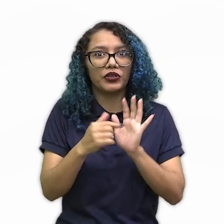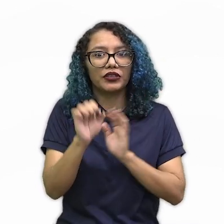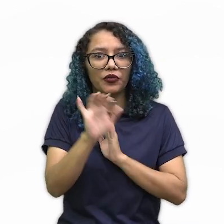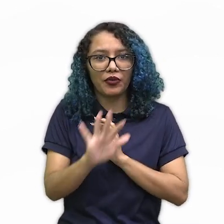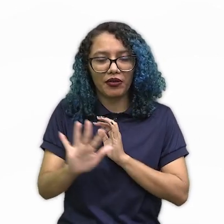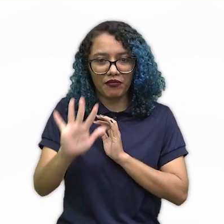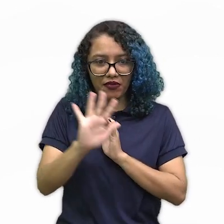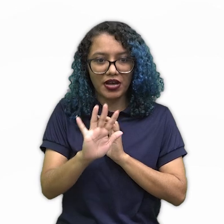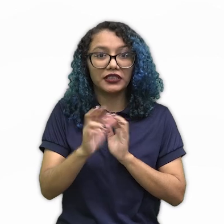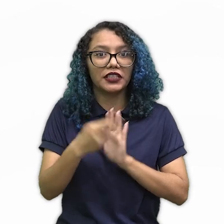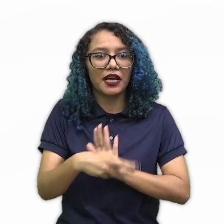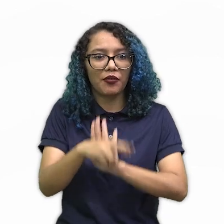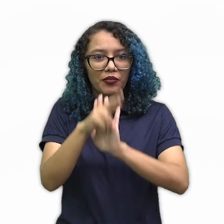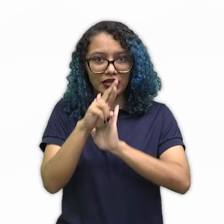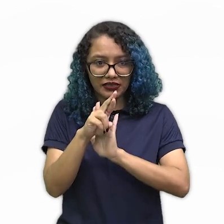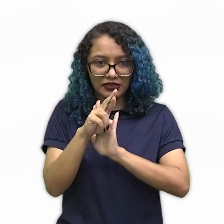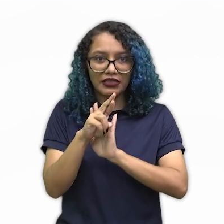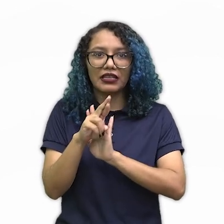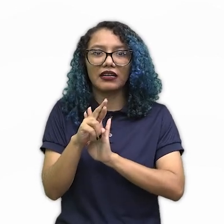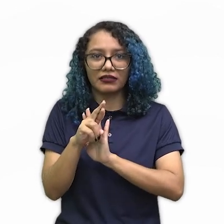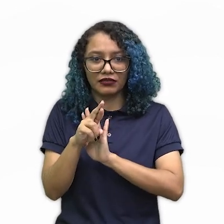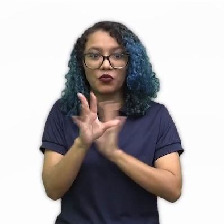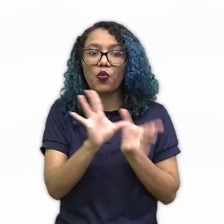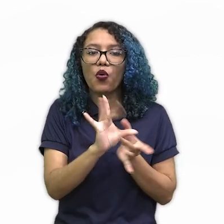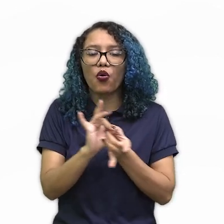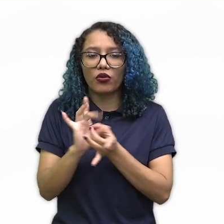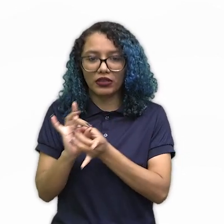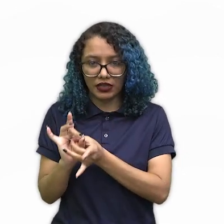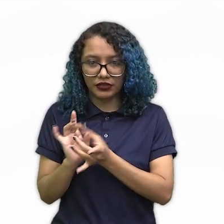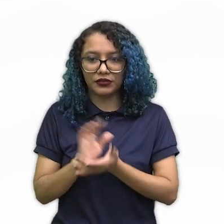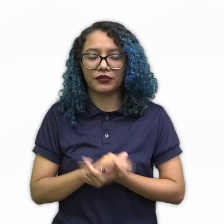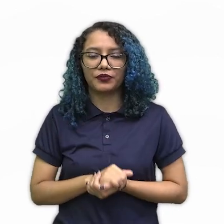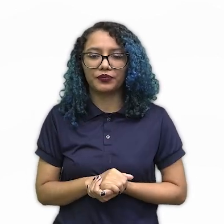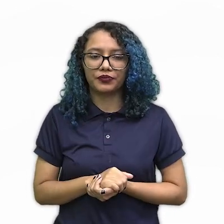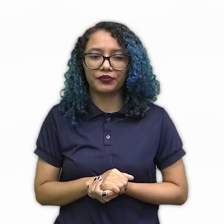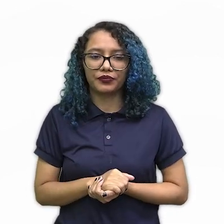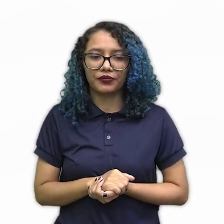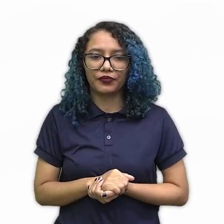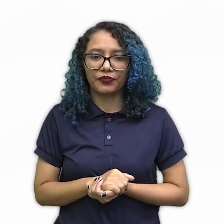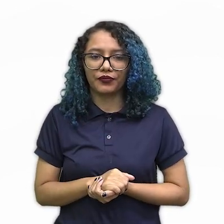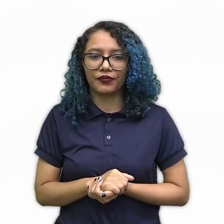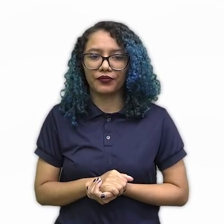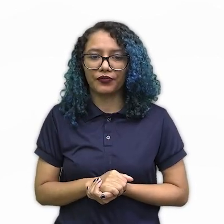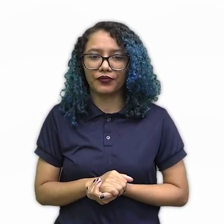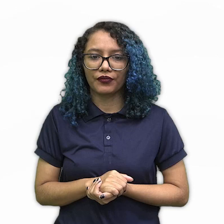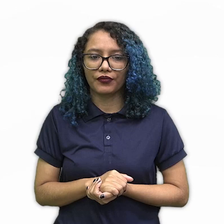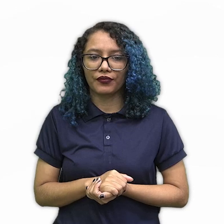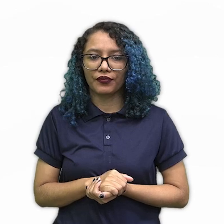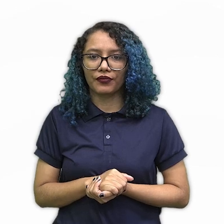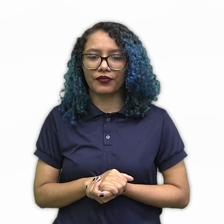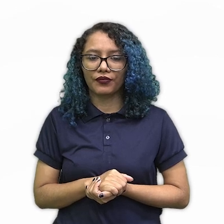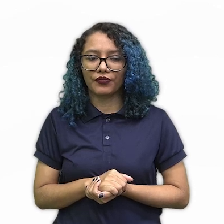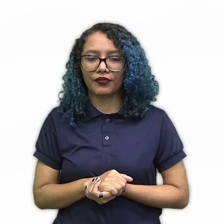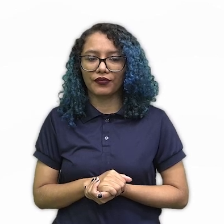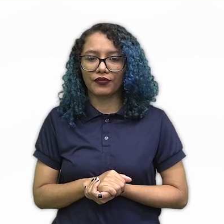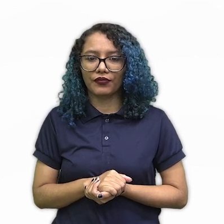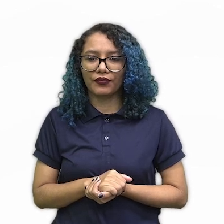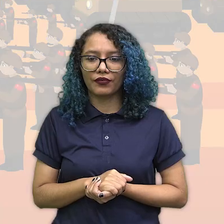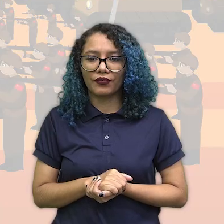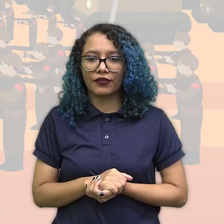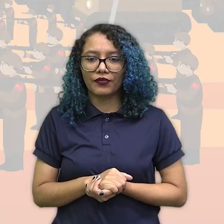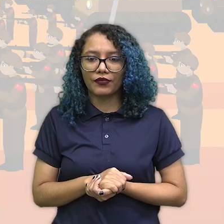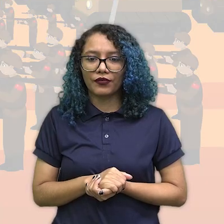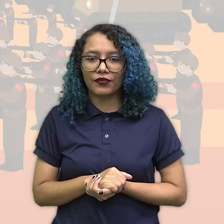essa tensão aqui que a gente tem entre essas superpotências, né? Vamos acompanhar aqui a imagem, e aí eu sigo para